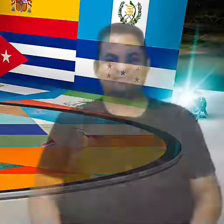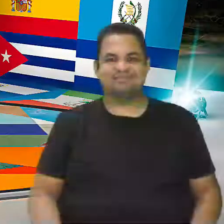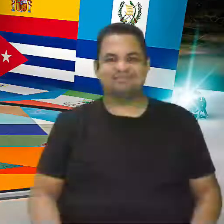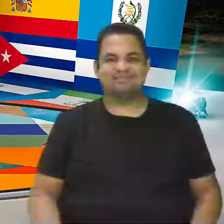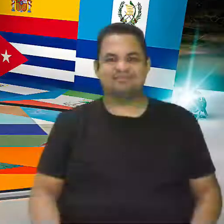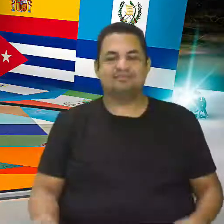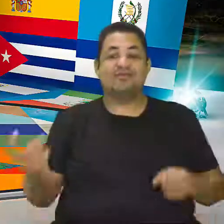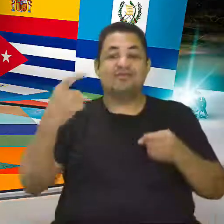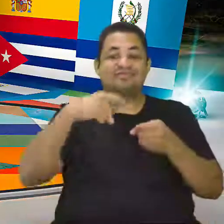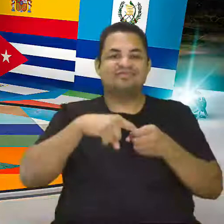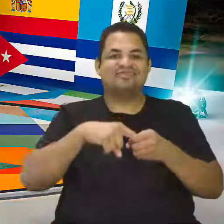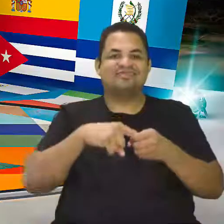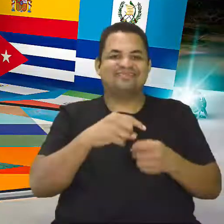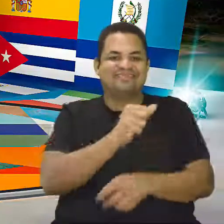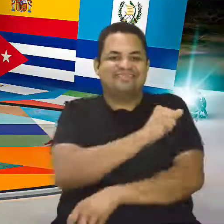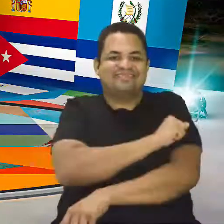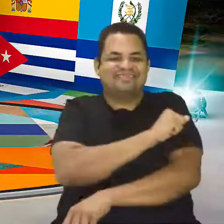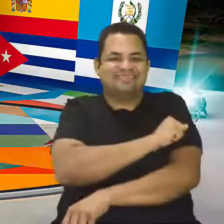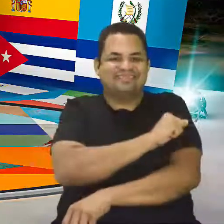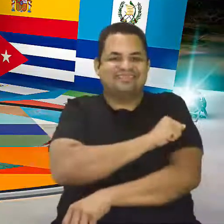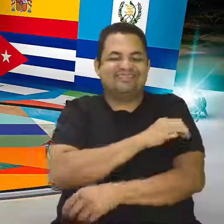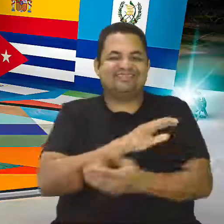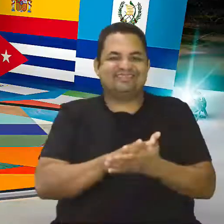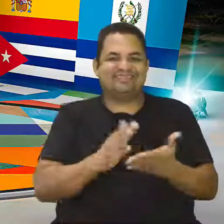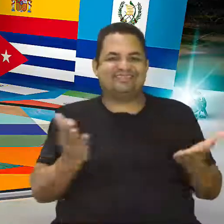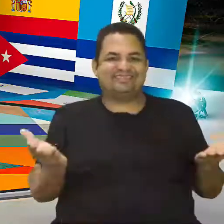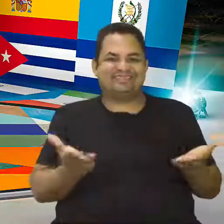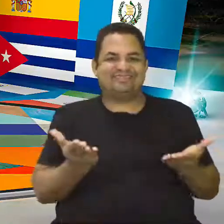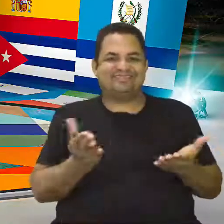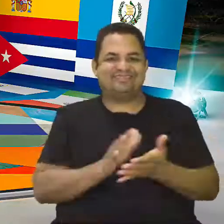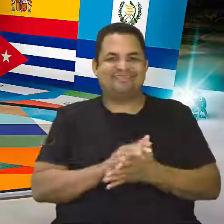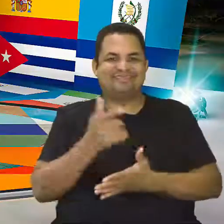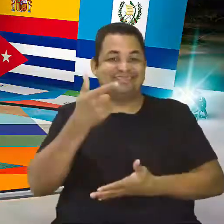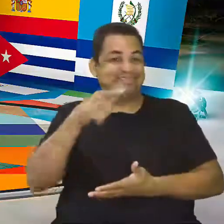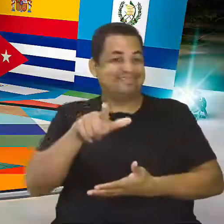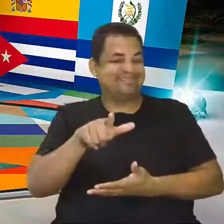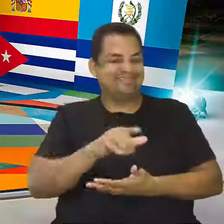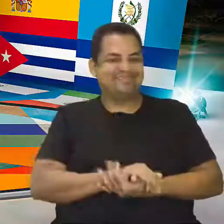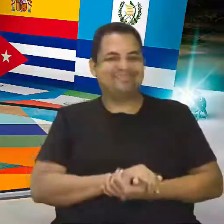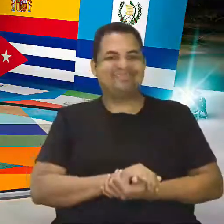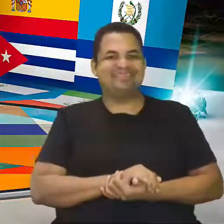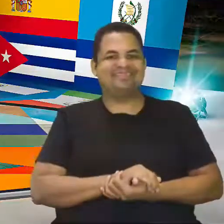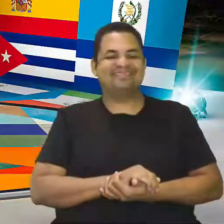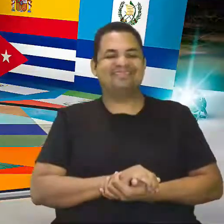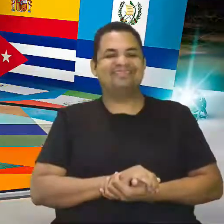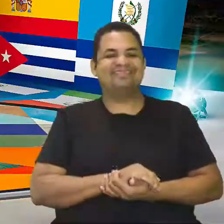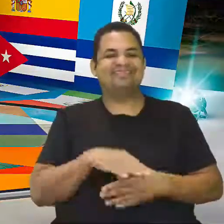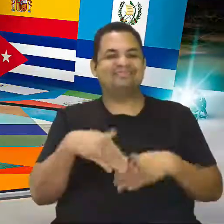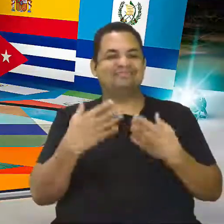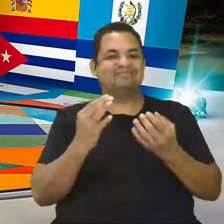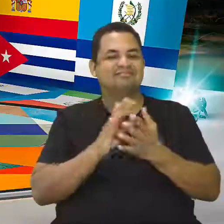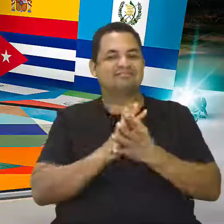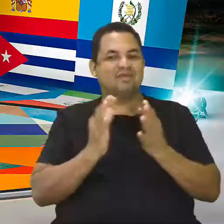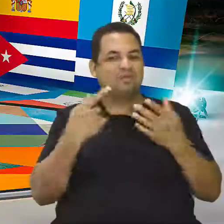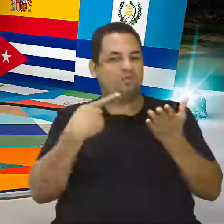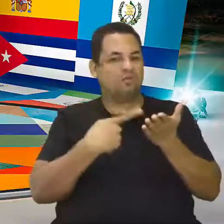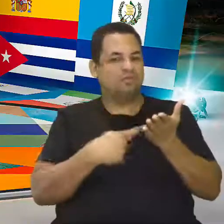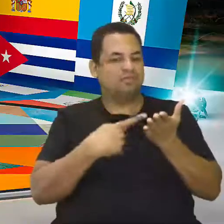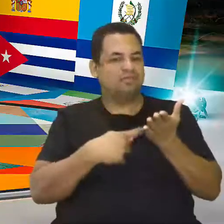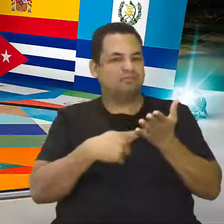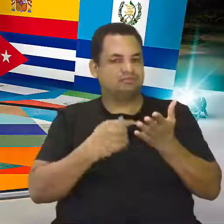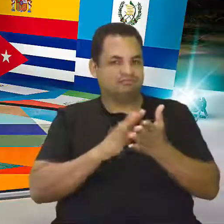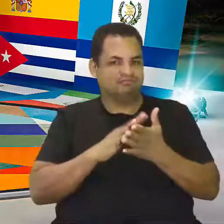Voltamos, galera! Estamos aqui de novo. Olha, quando a sintonia é boa, é